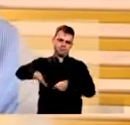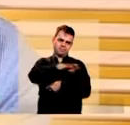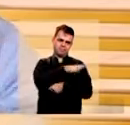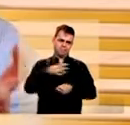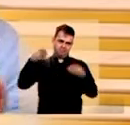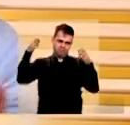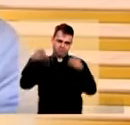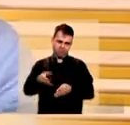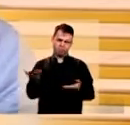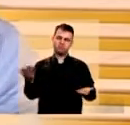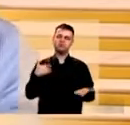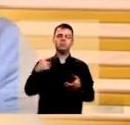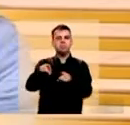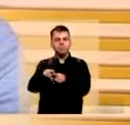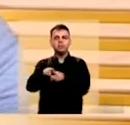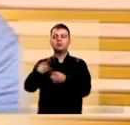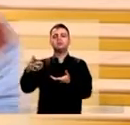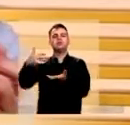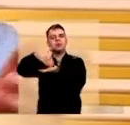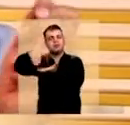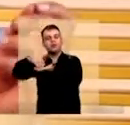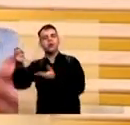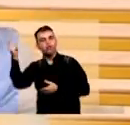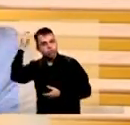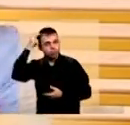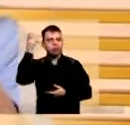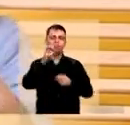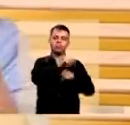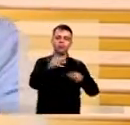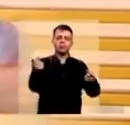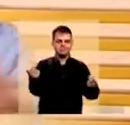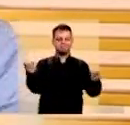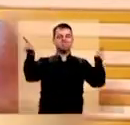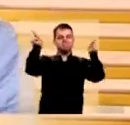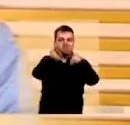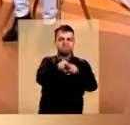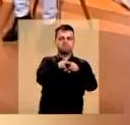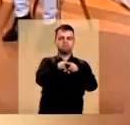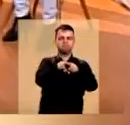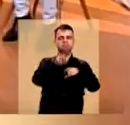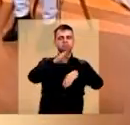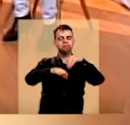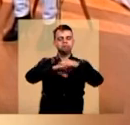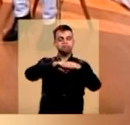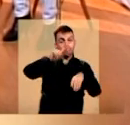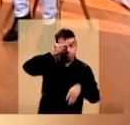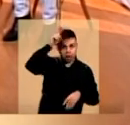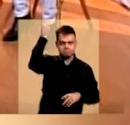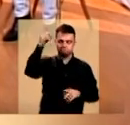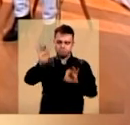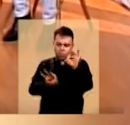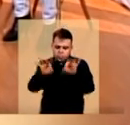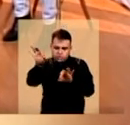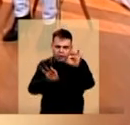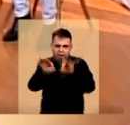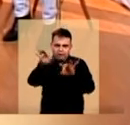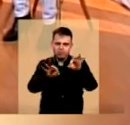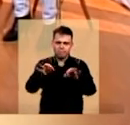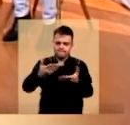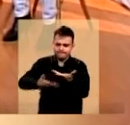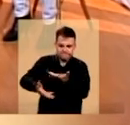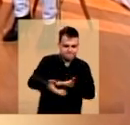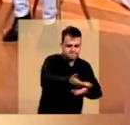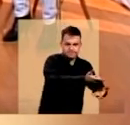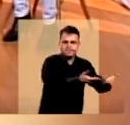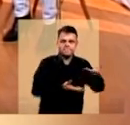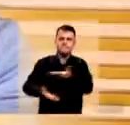né? E unir Secretaria da Cultura e Secretaria da Educação em projetos, em projetos mútuos, né? Para